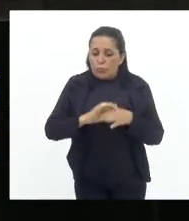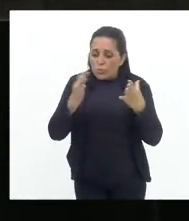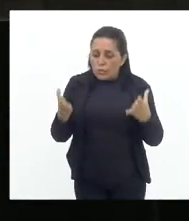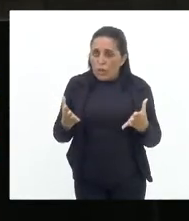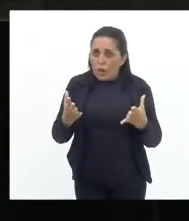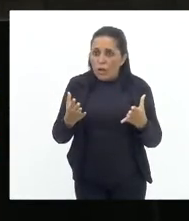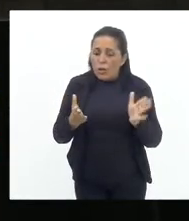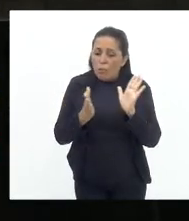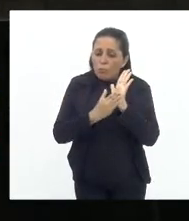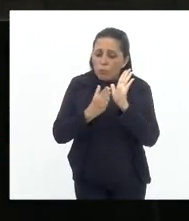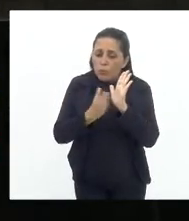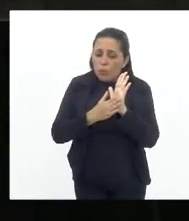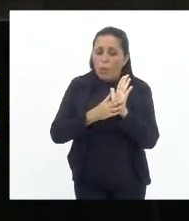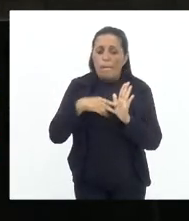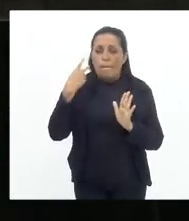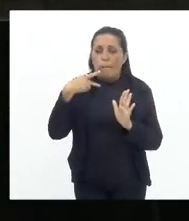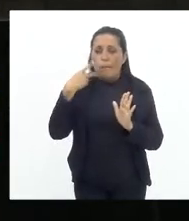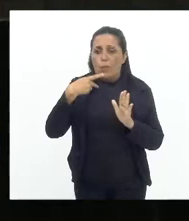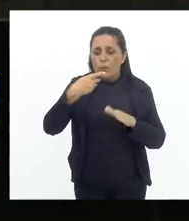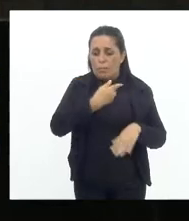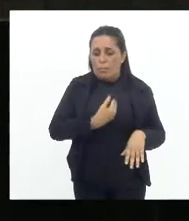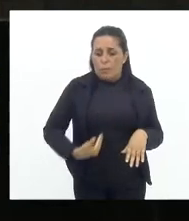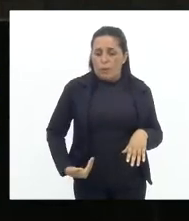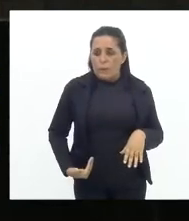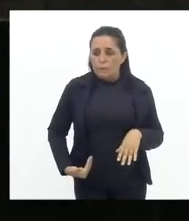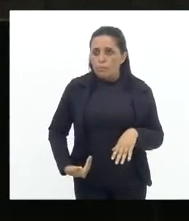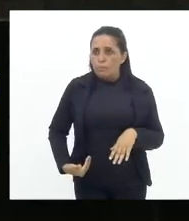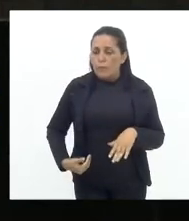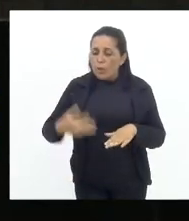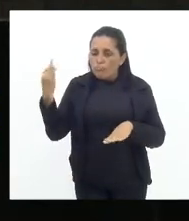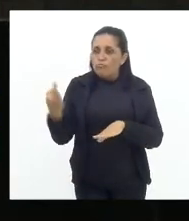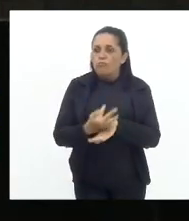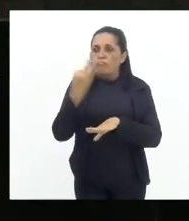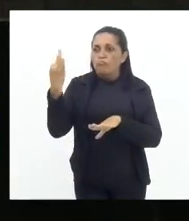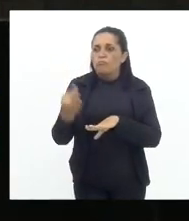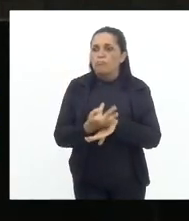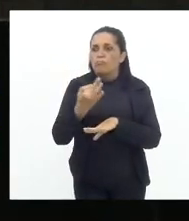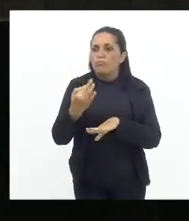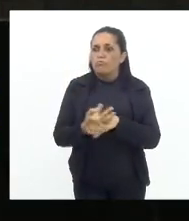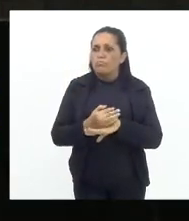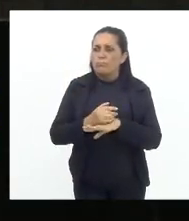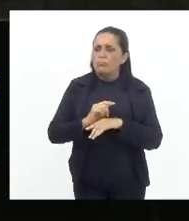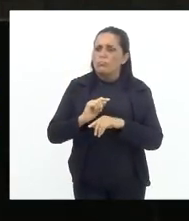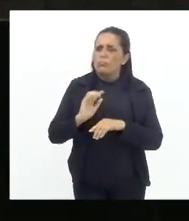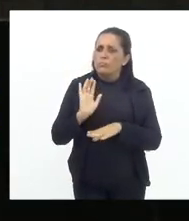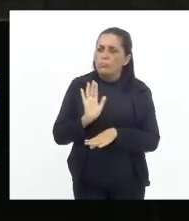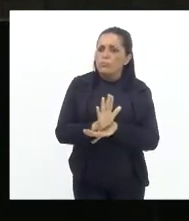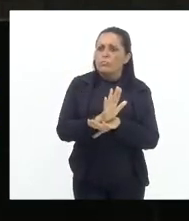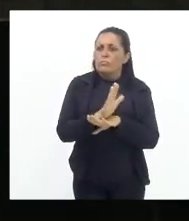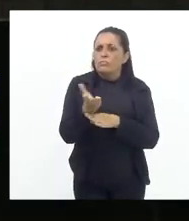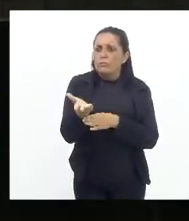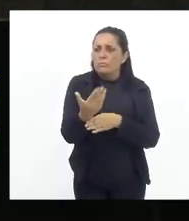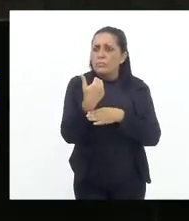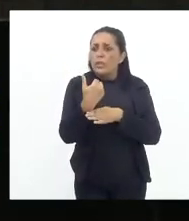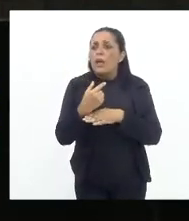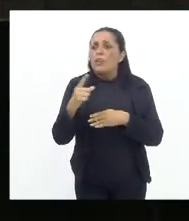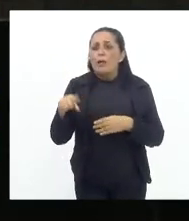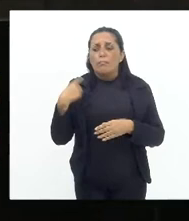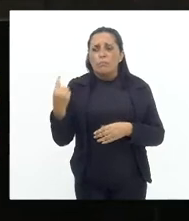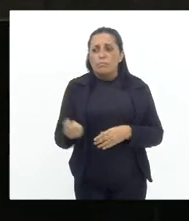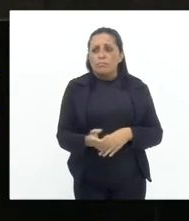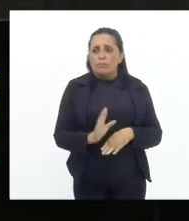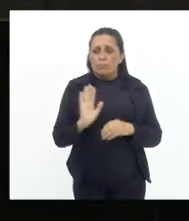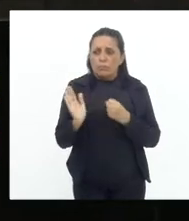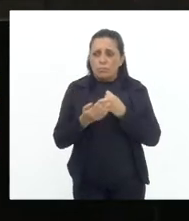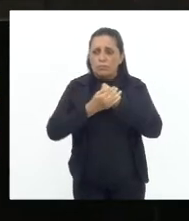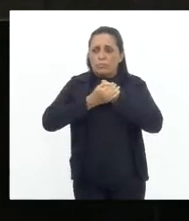propor políticas públicas para superar o racismo institucional é não só ser conivente mas é nos omitirmos